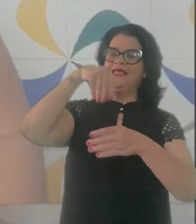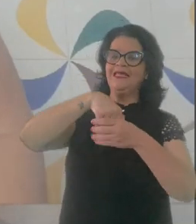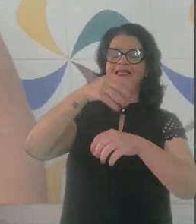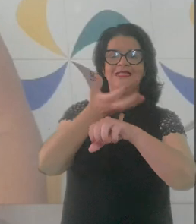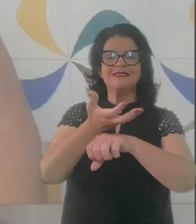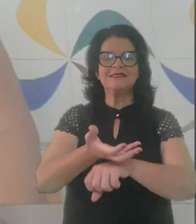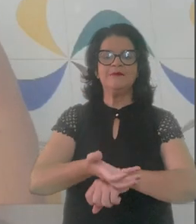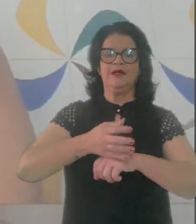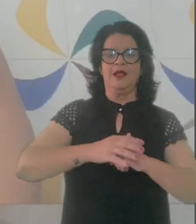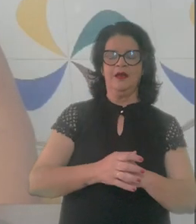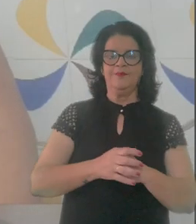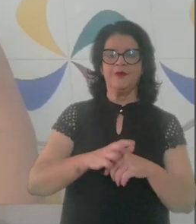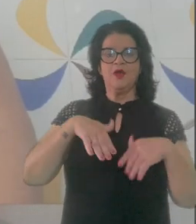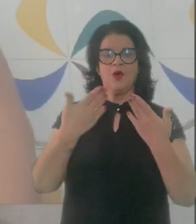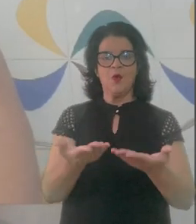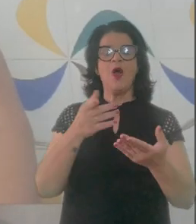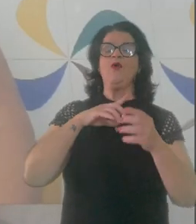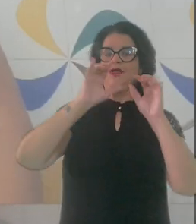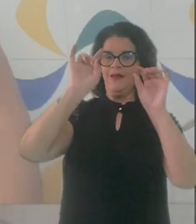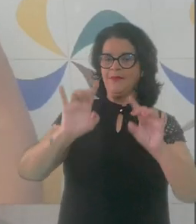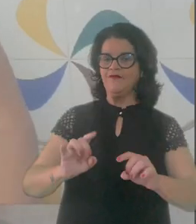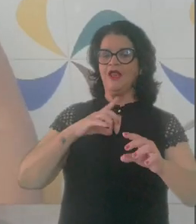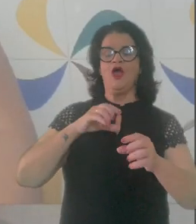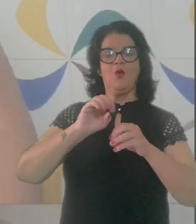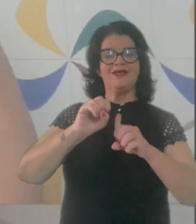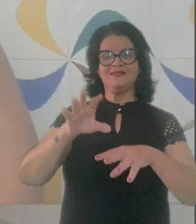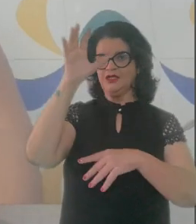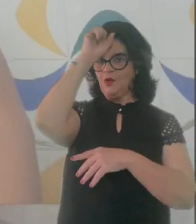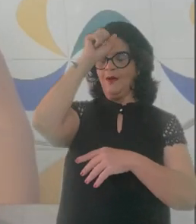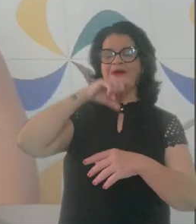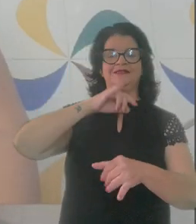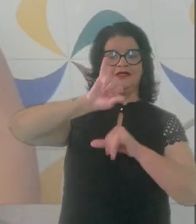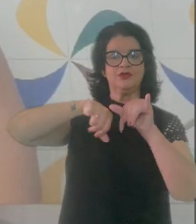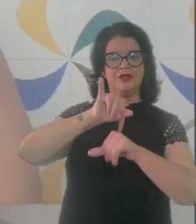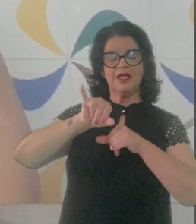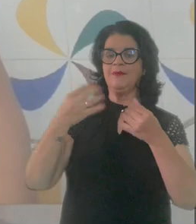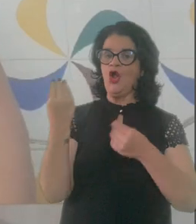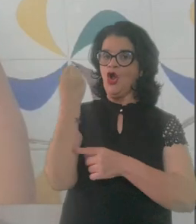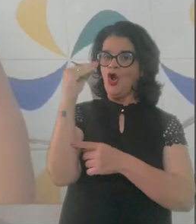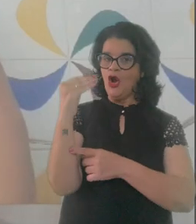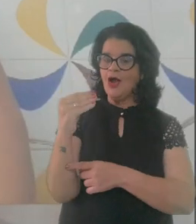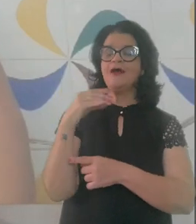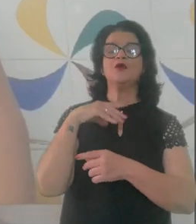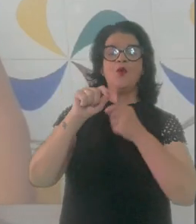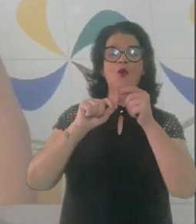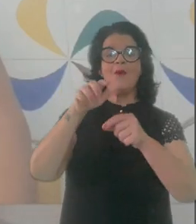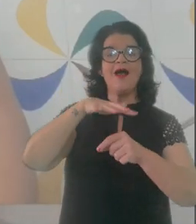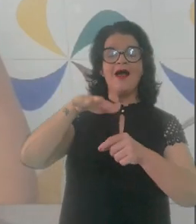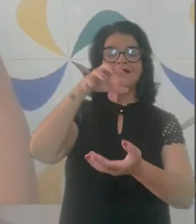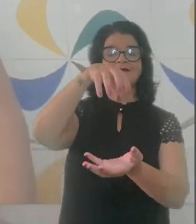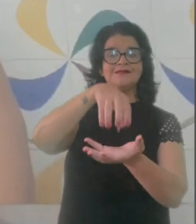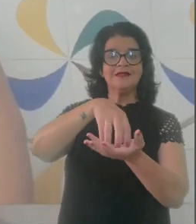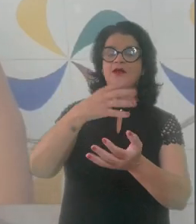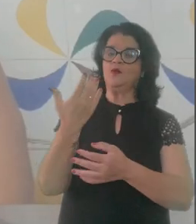interdisciplinar, na qual irei privilegiar o ensino-aprendizado de química, colocando-a como área